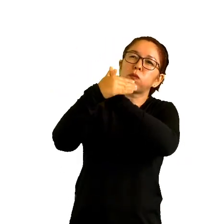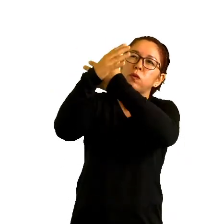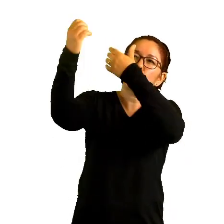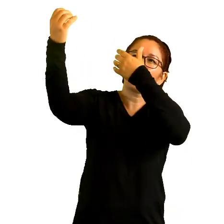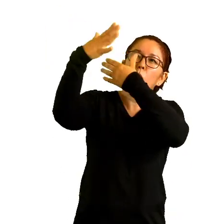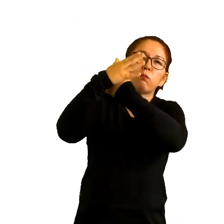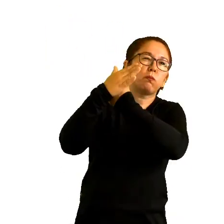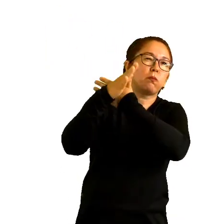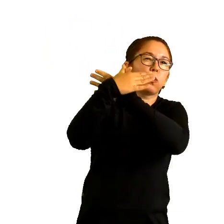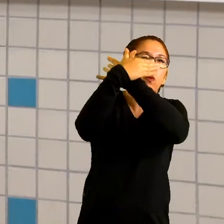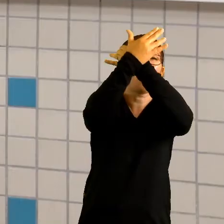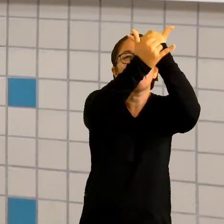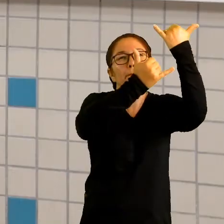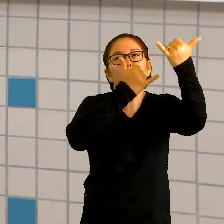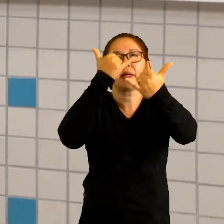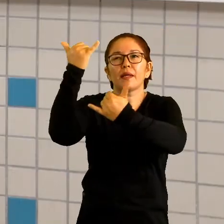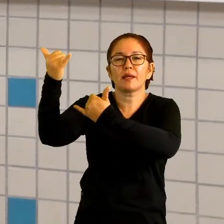borboletas.